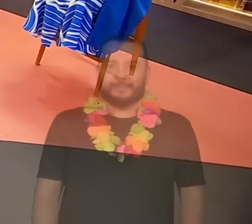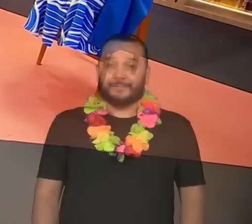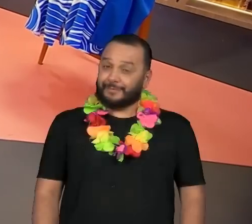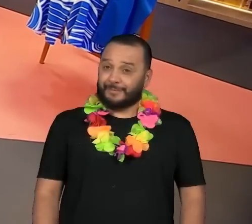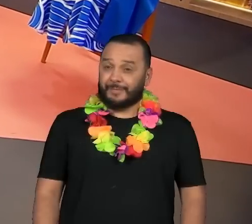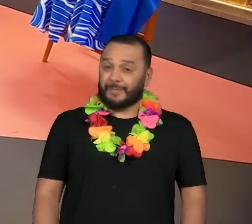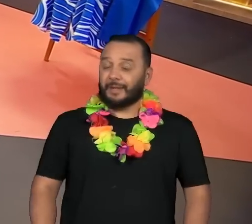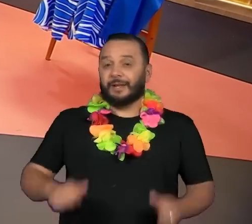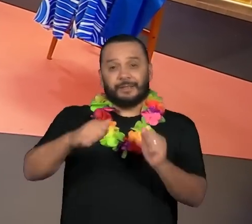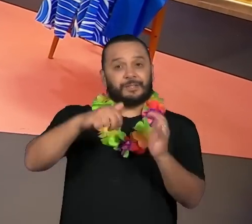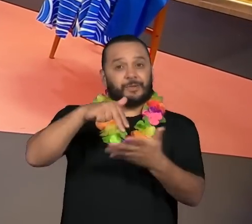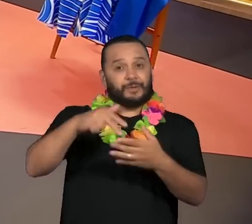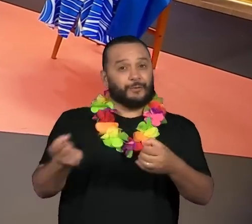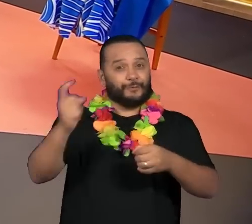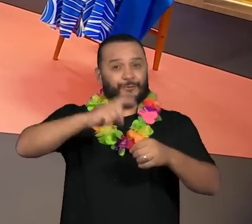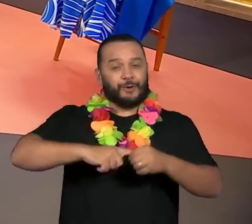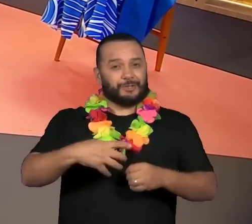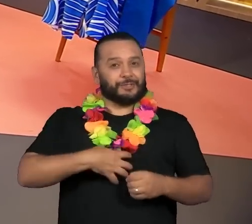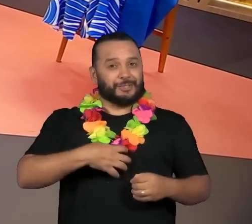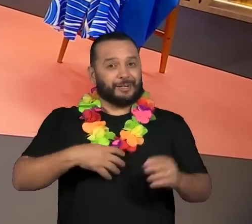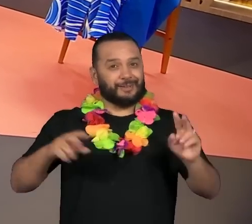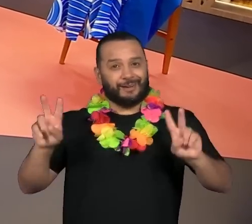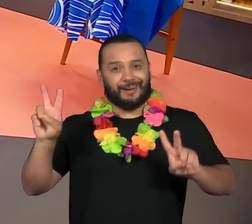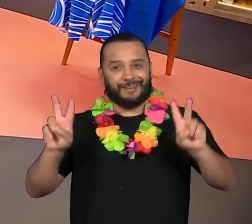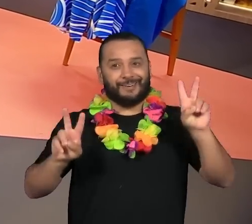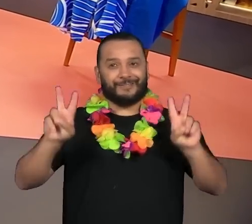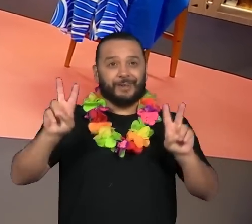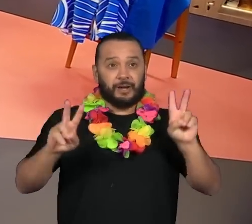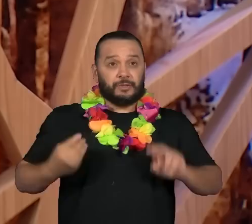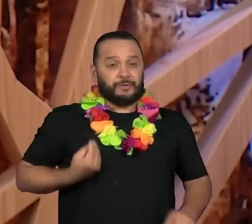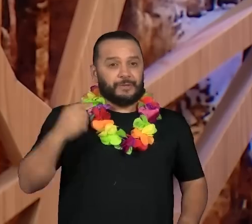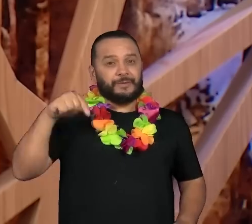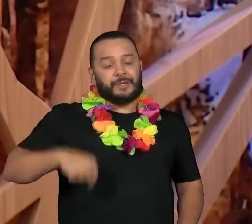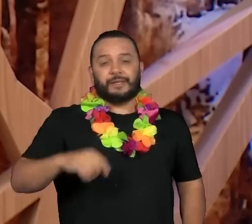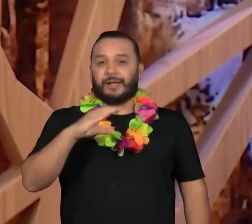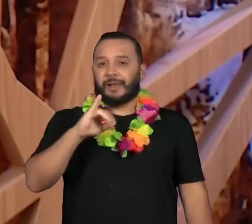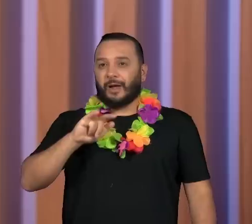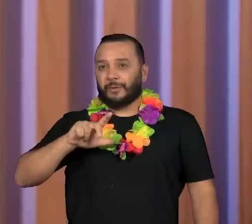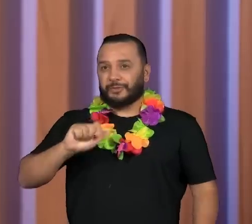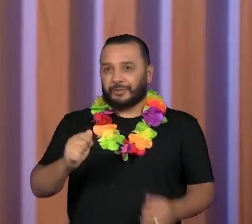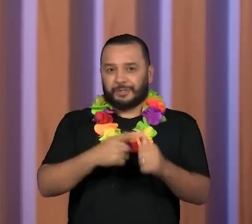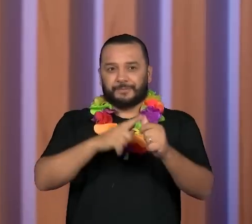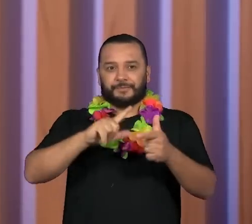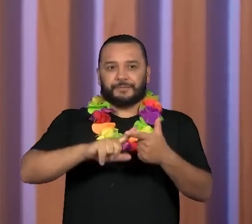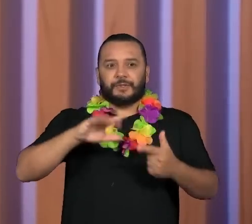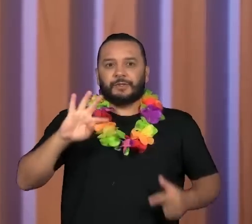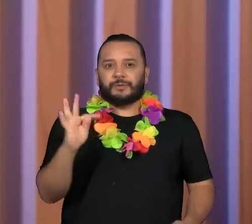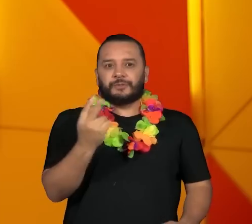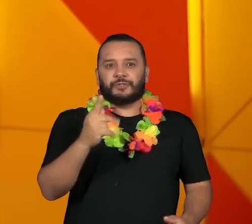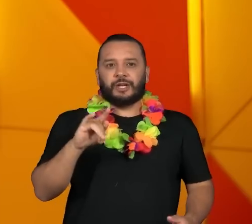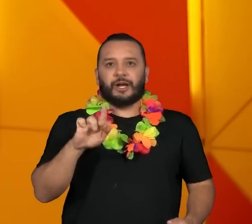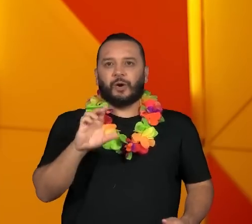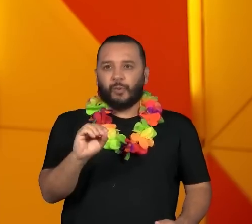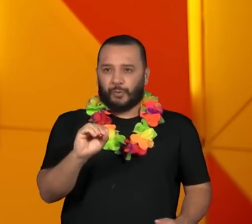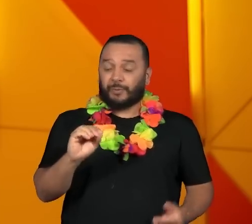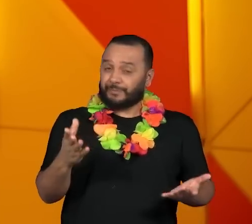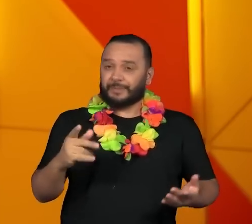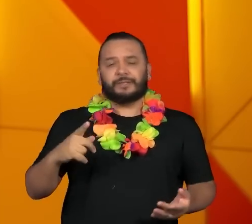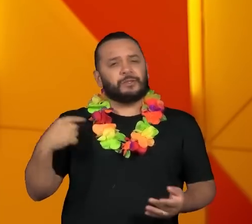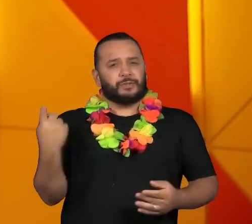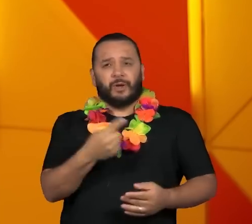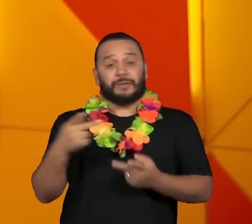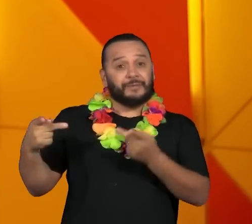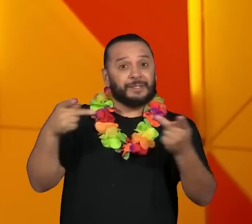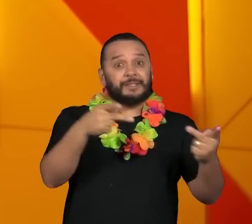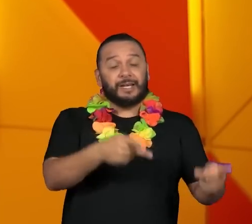Estação Livre de volta em ritmo de carnaval, recebendo aqui a Cláudia Alexandre e o Tiago Praxedes. A gente fez uma visita